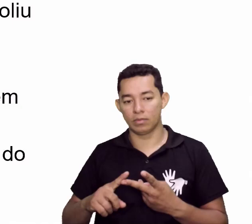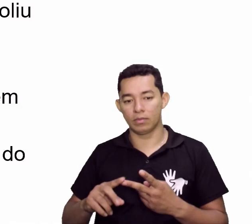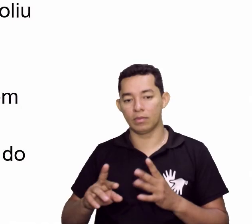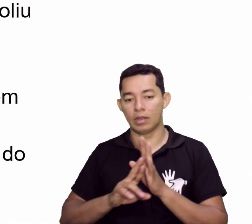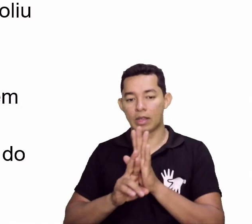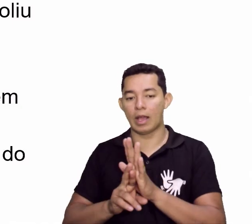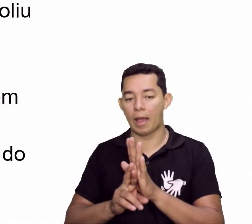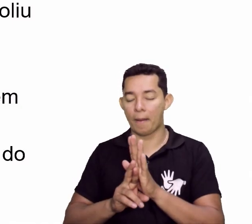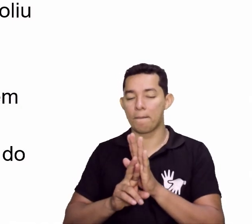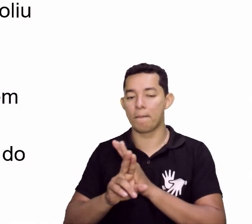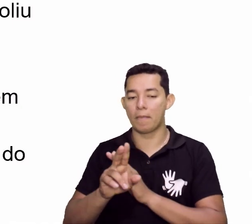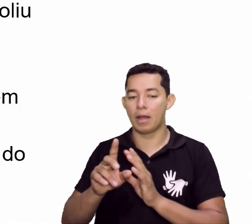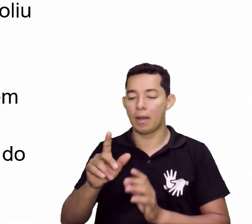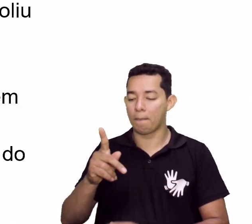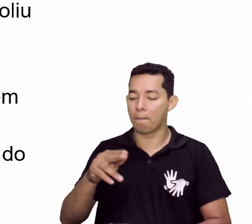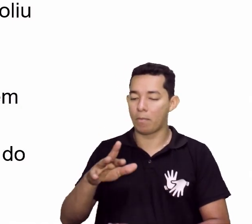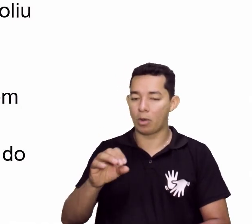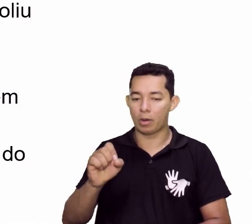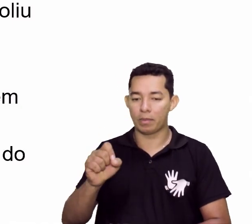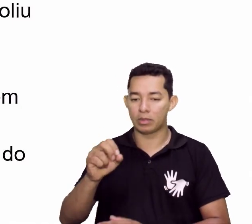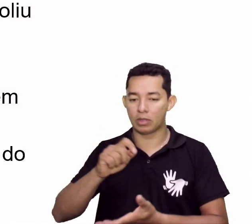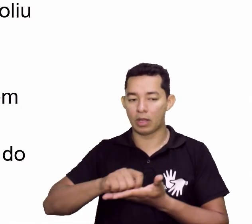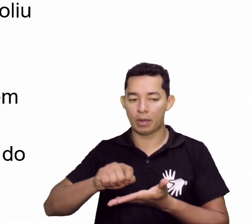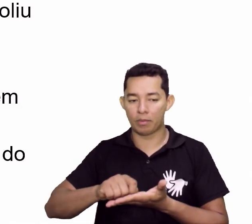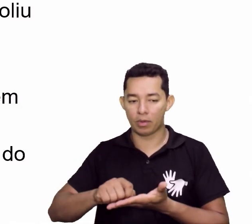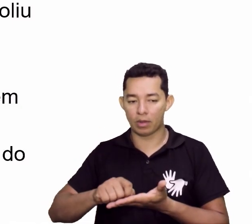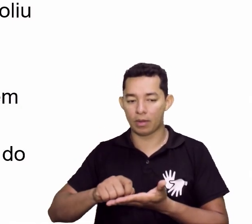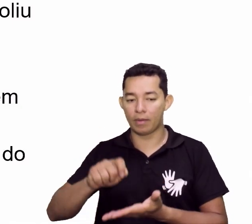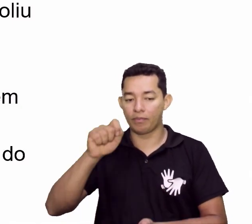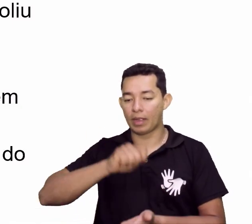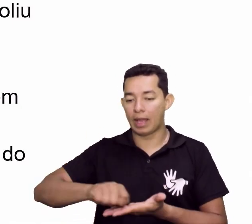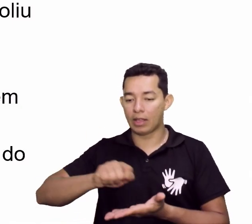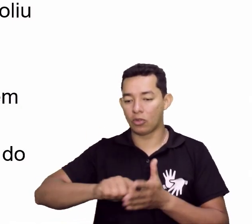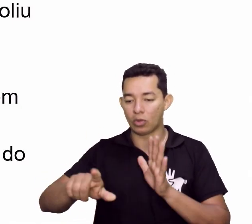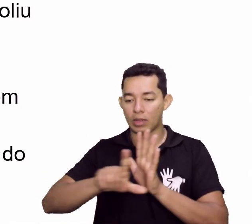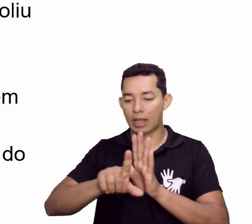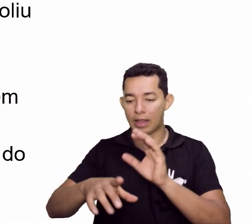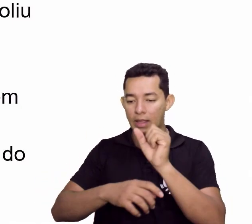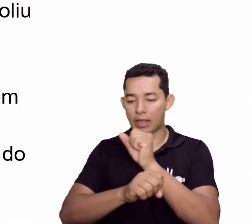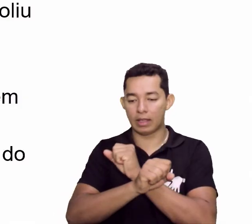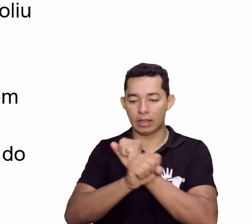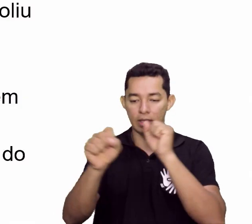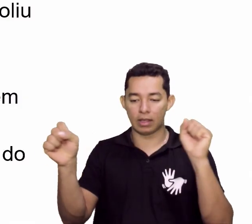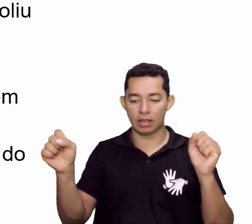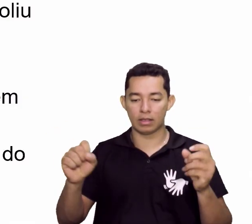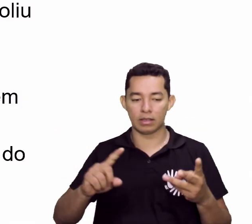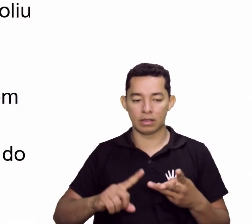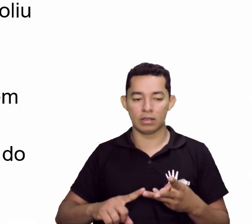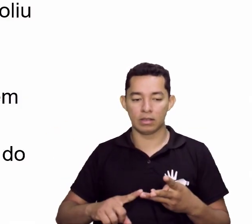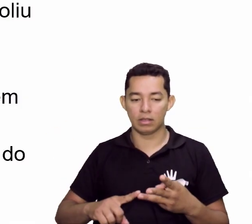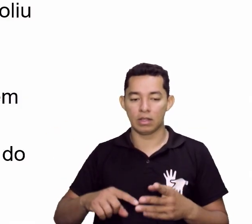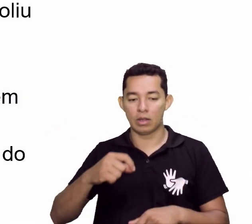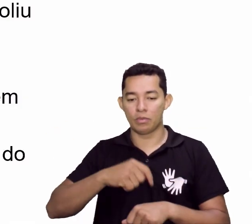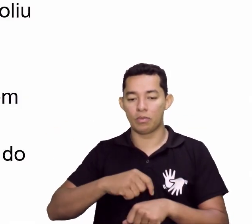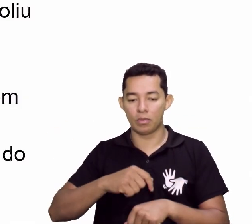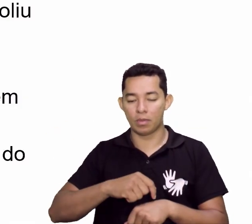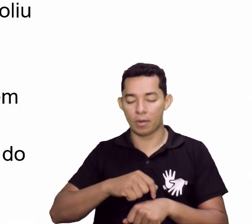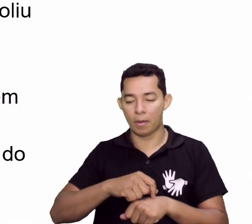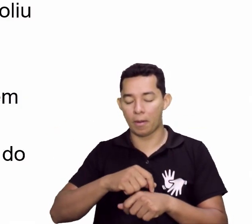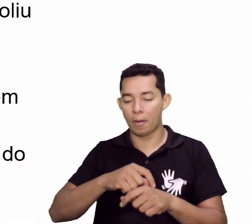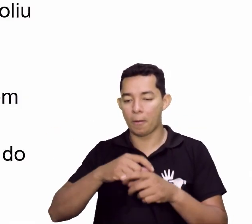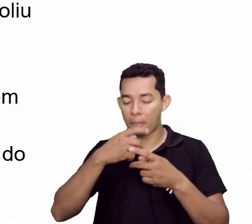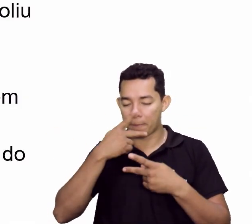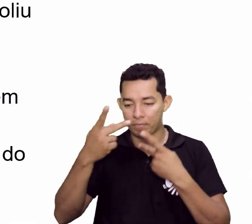da República, assinatura da Lei Áurea, momento da declaração da independência